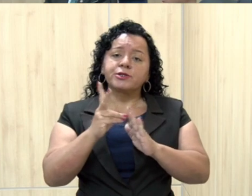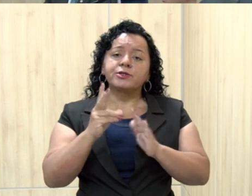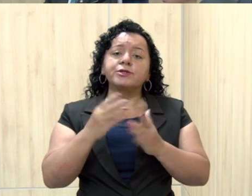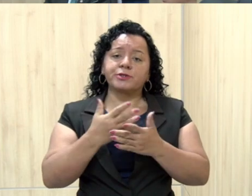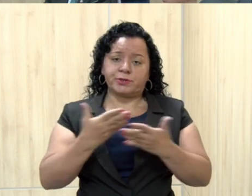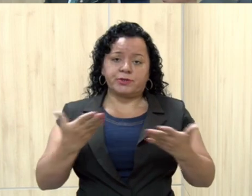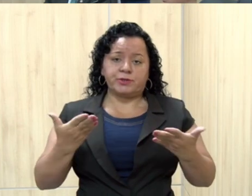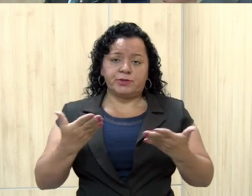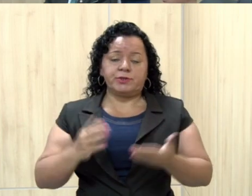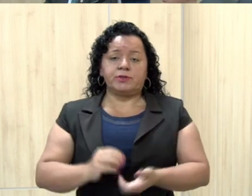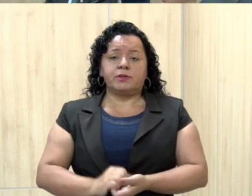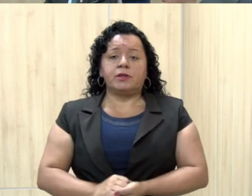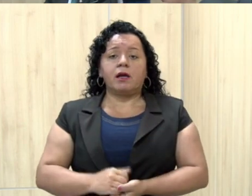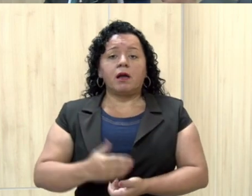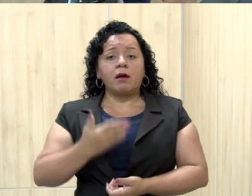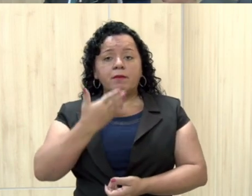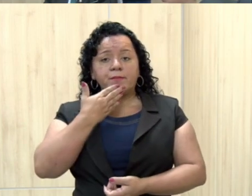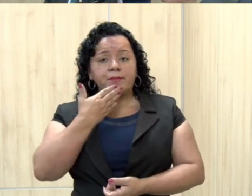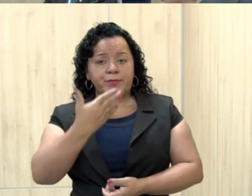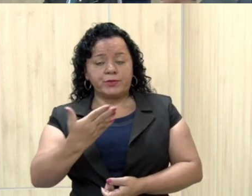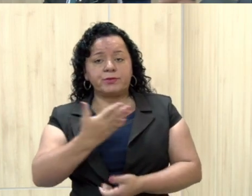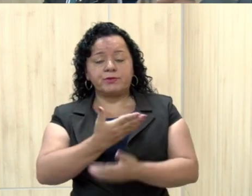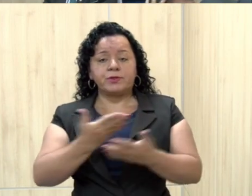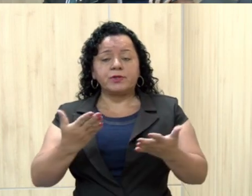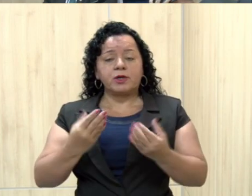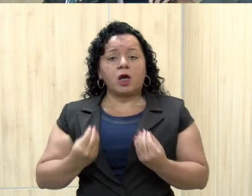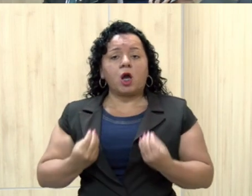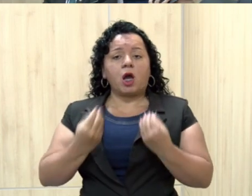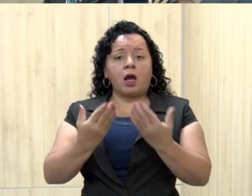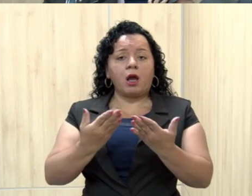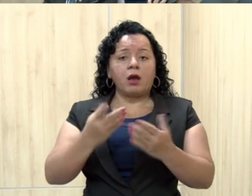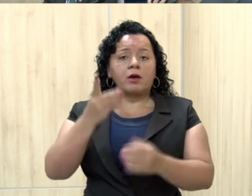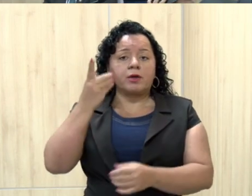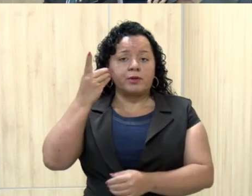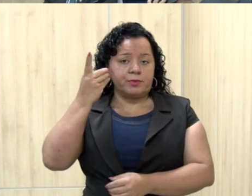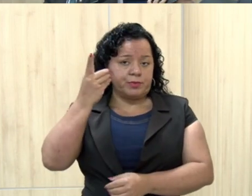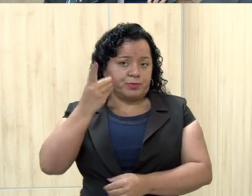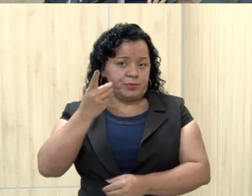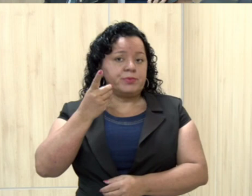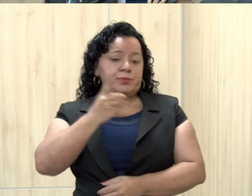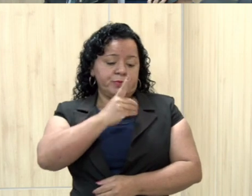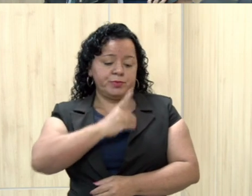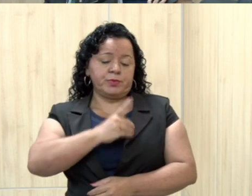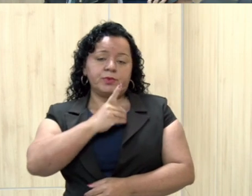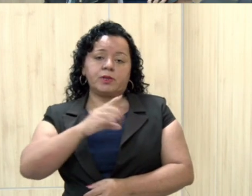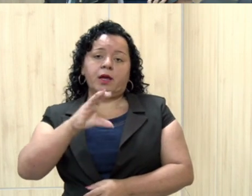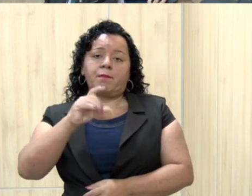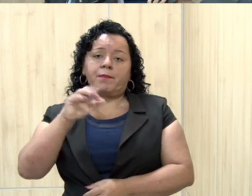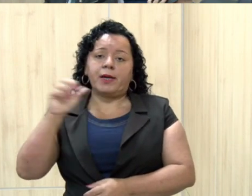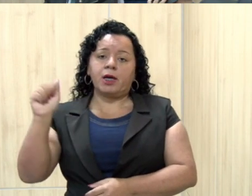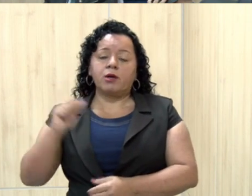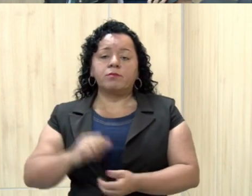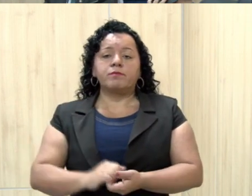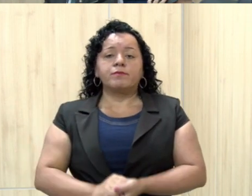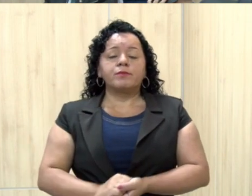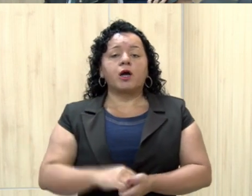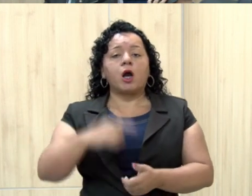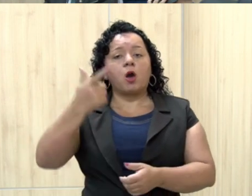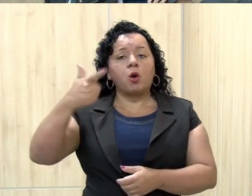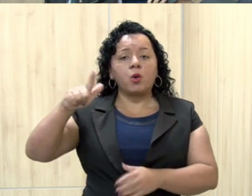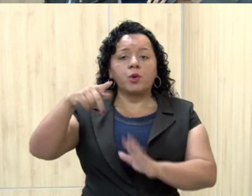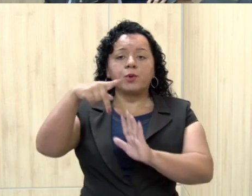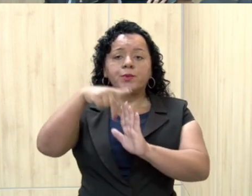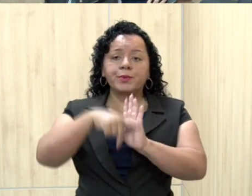pedido de vistas concedido ao Deputado Rodrigo Camargo projeto decreto legislativo número 51 2023 de autoria